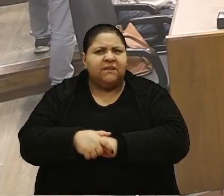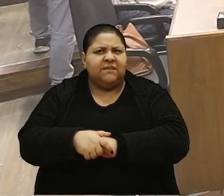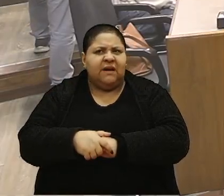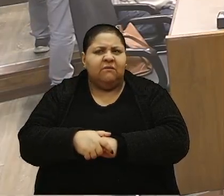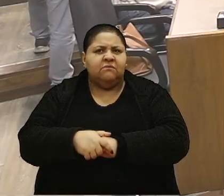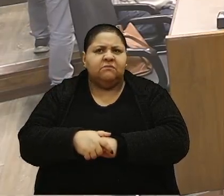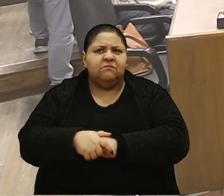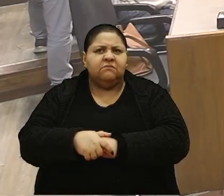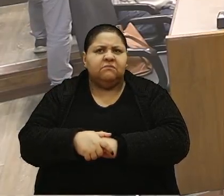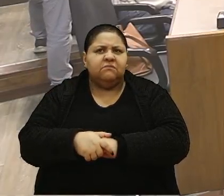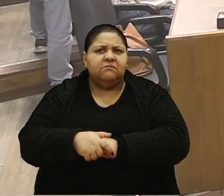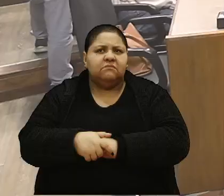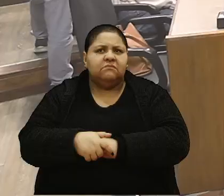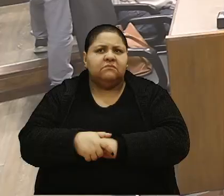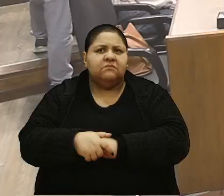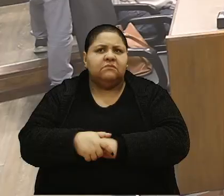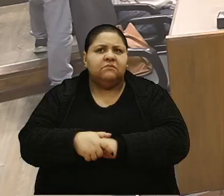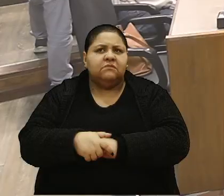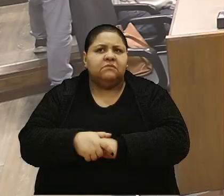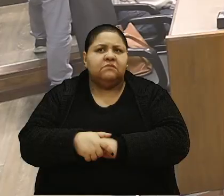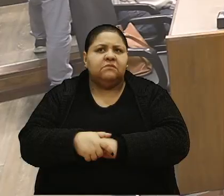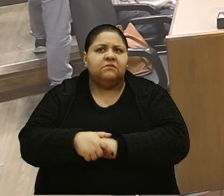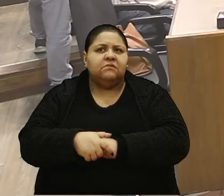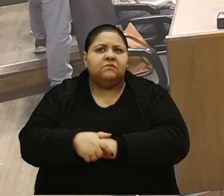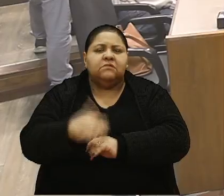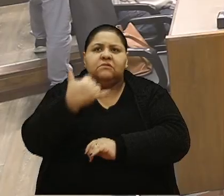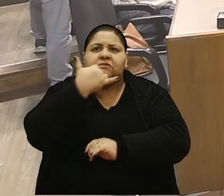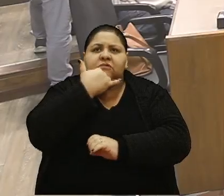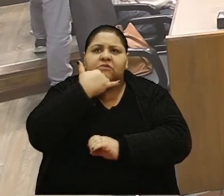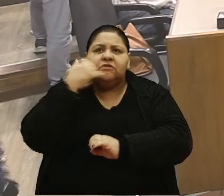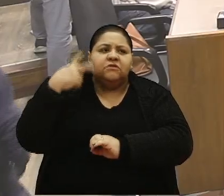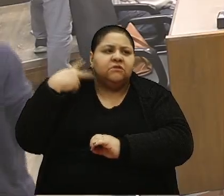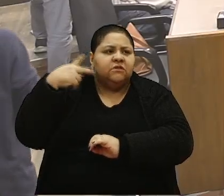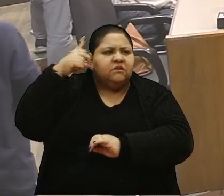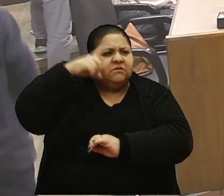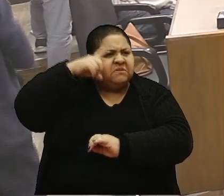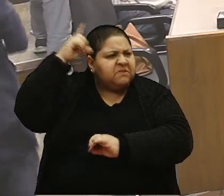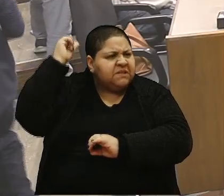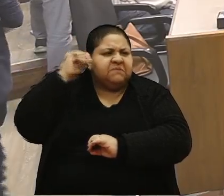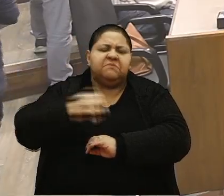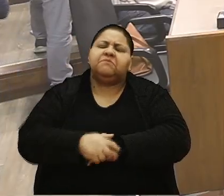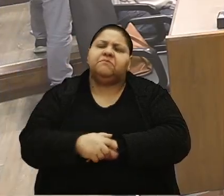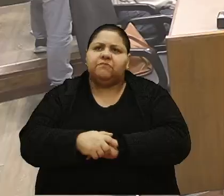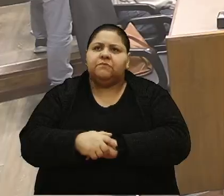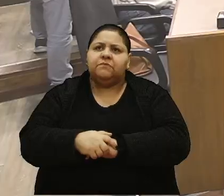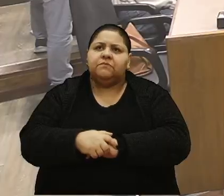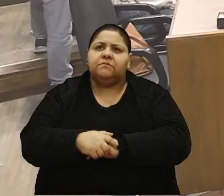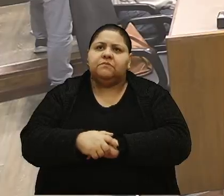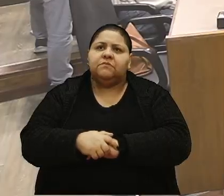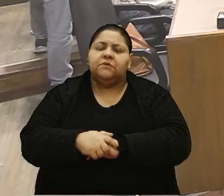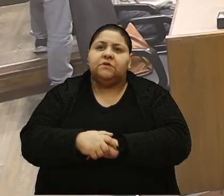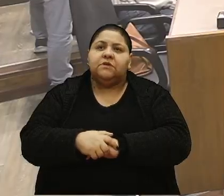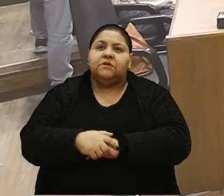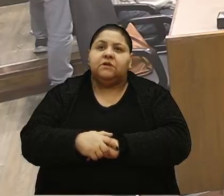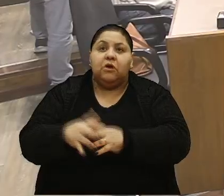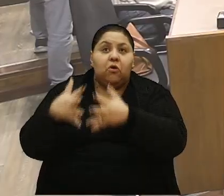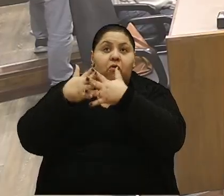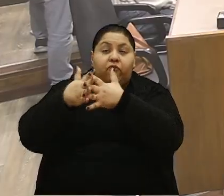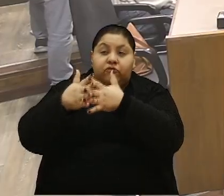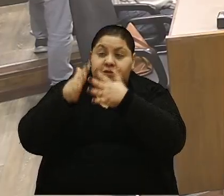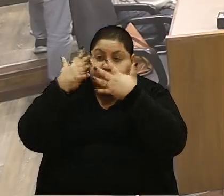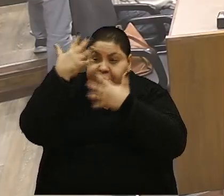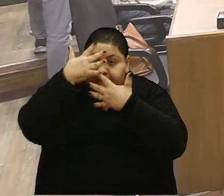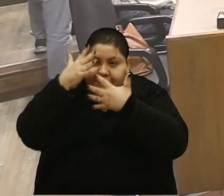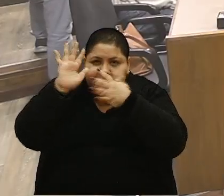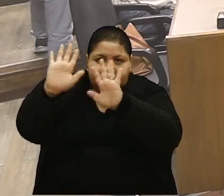O senhor solicitou, vereador Mauro, a palavra? Desculpe, vereador Aldonei Machado. Foi tudo naquele canto da direita lá. Vereador